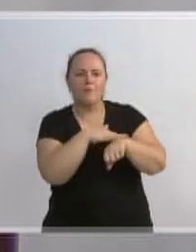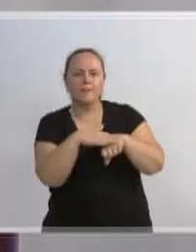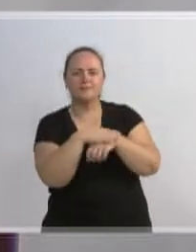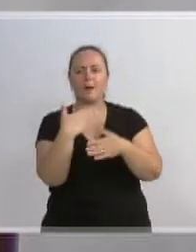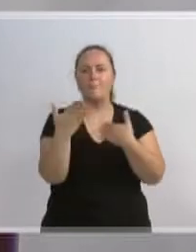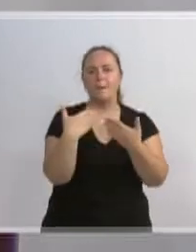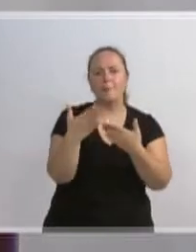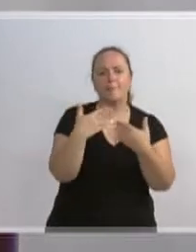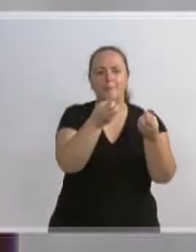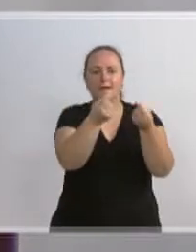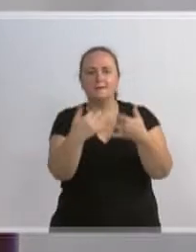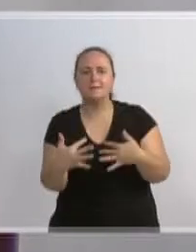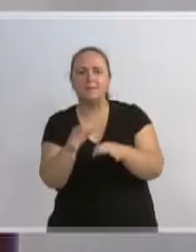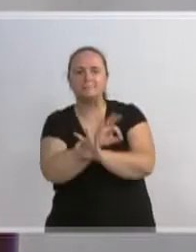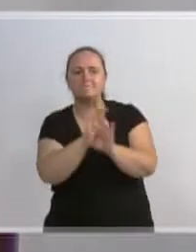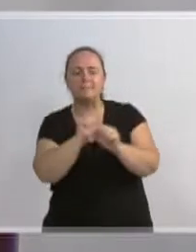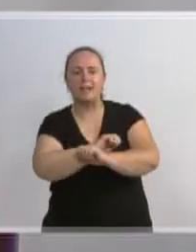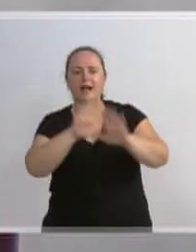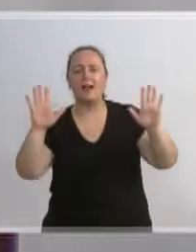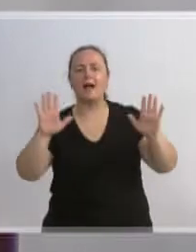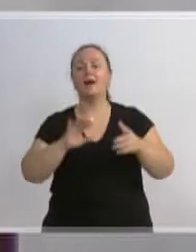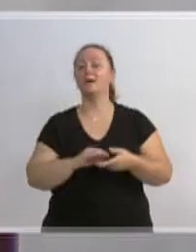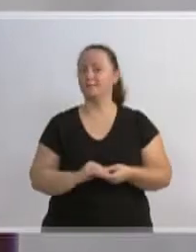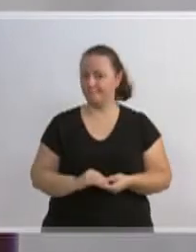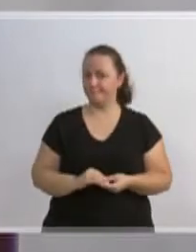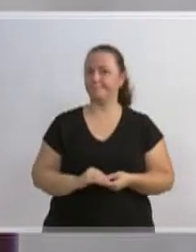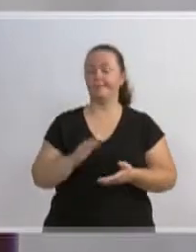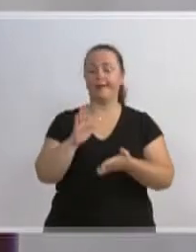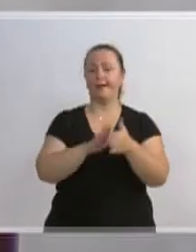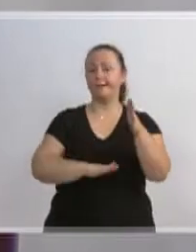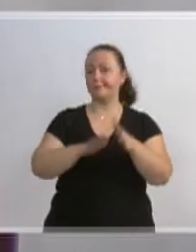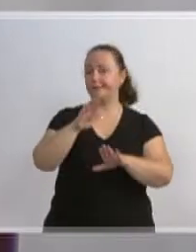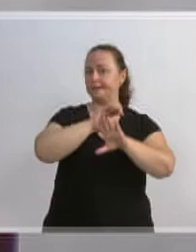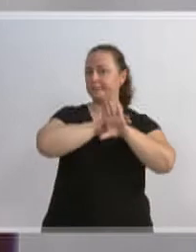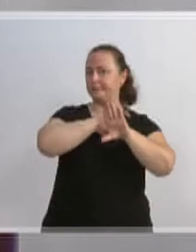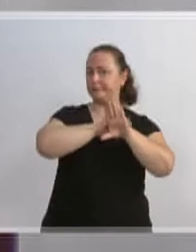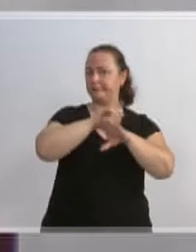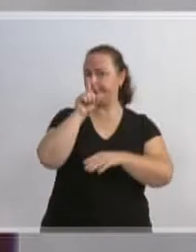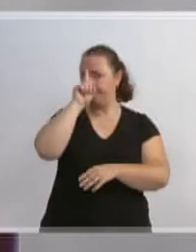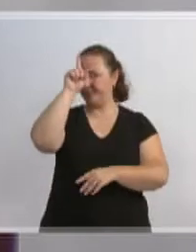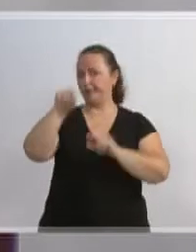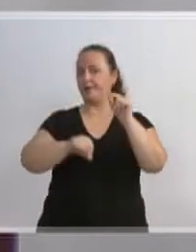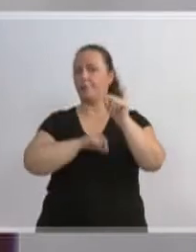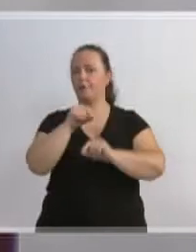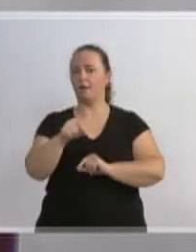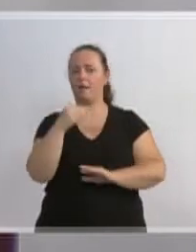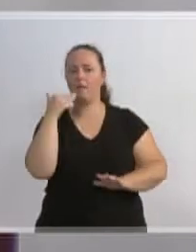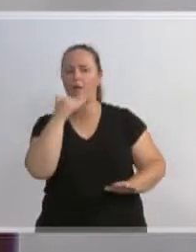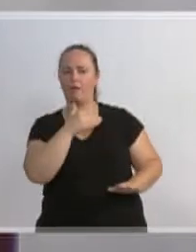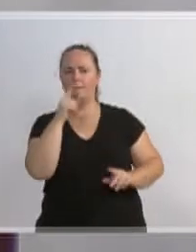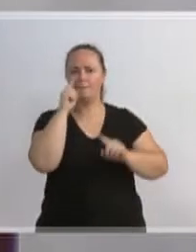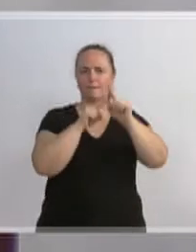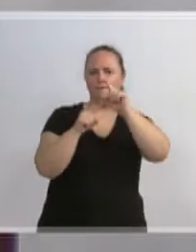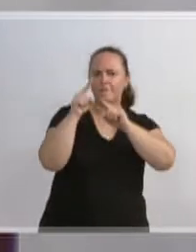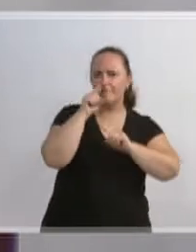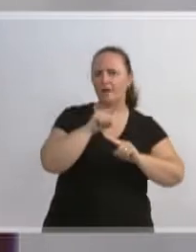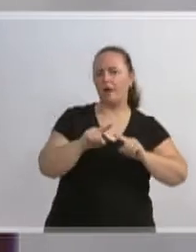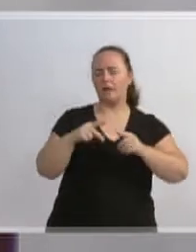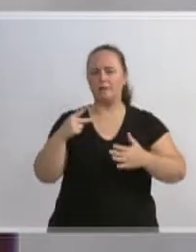cuidado para a gente não, às vezes, dentro das nossas ideologias e das nossas ideias, cometermos um equívoco aqui e